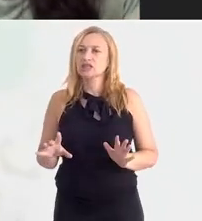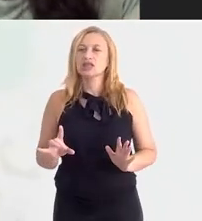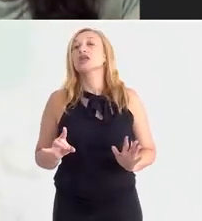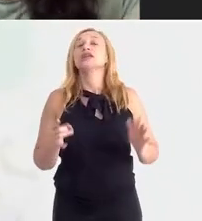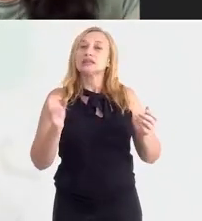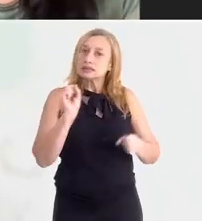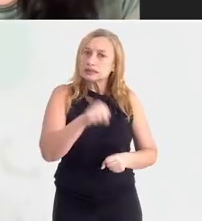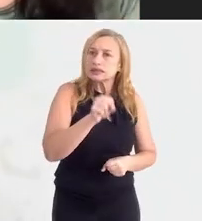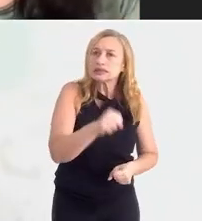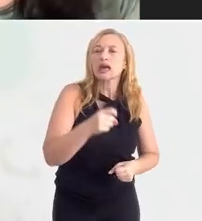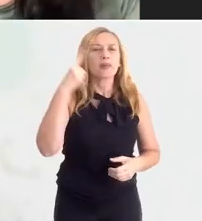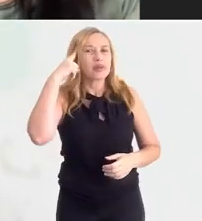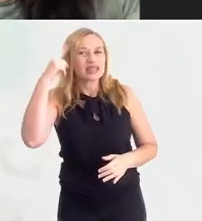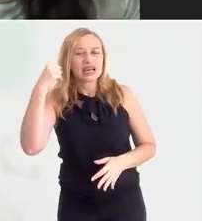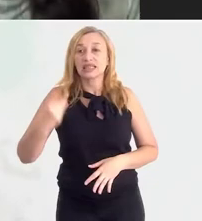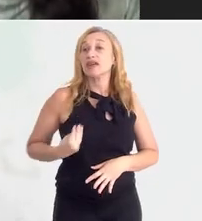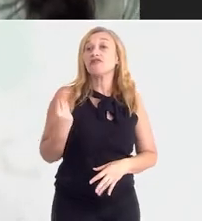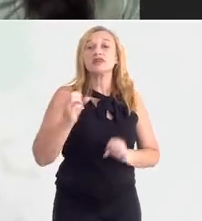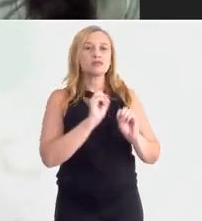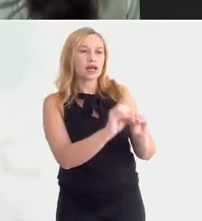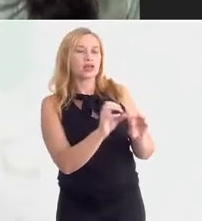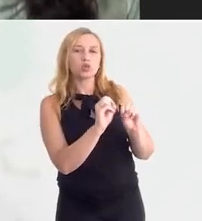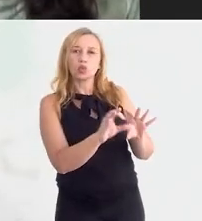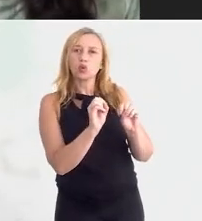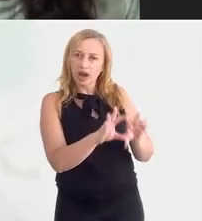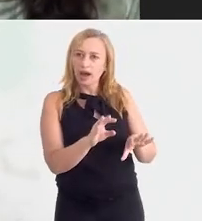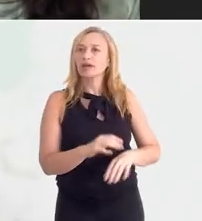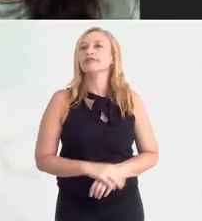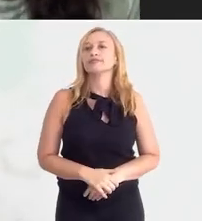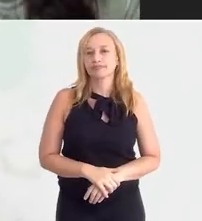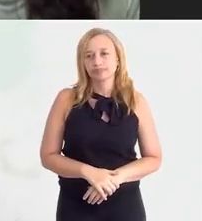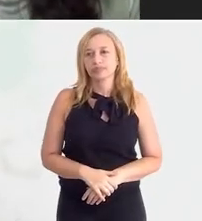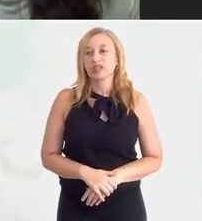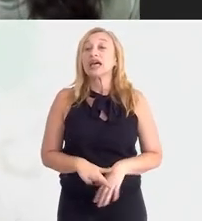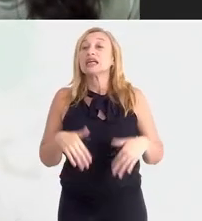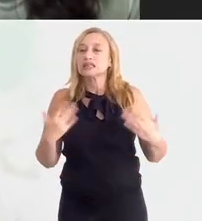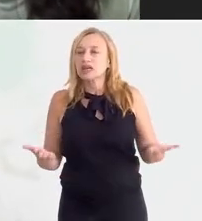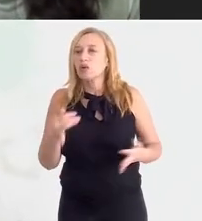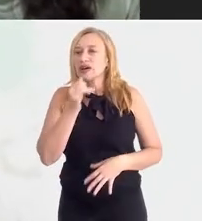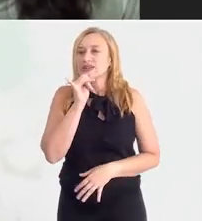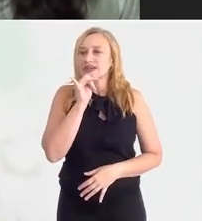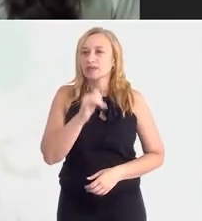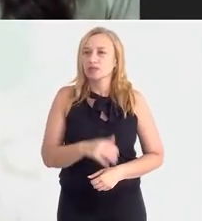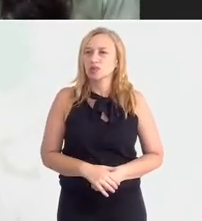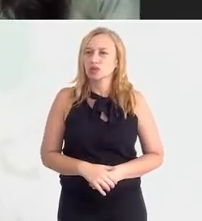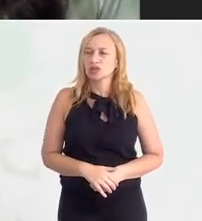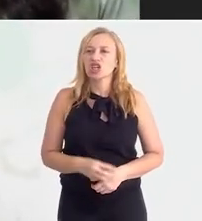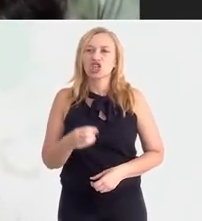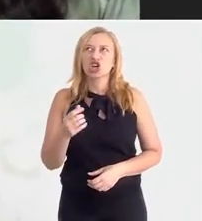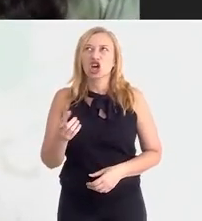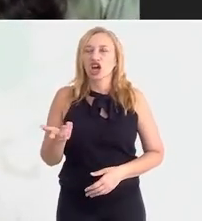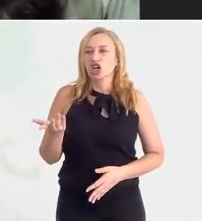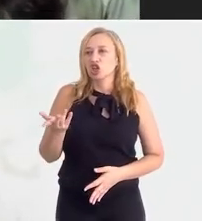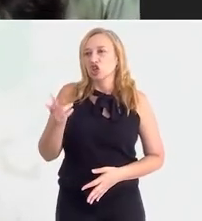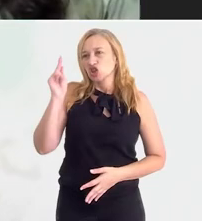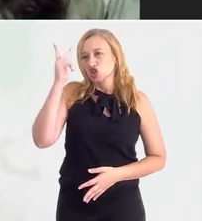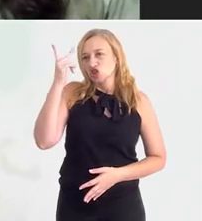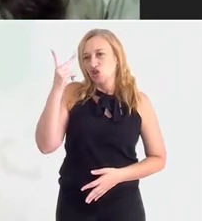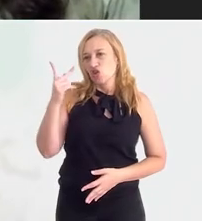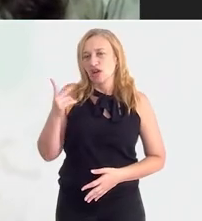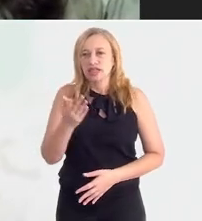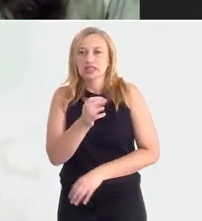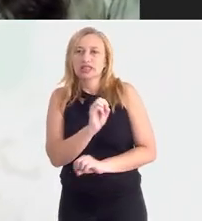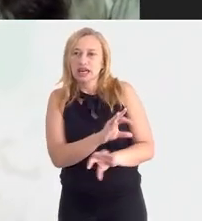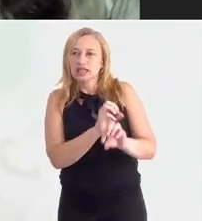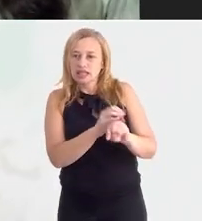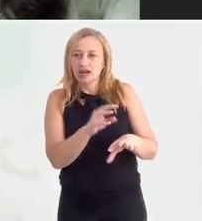tem que pensar na vida. Para educar, a gente tem que pensar na vida. Então, por exemplo, aquela velha história das